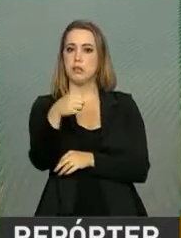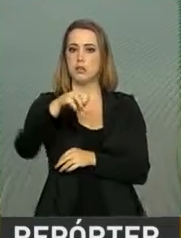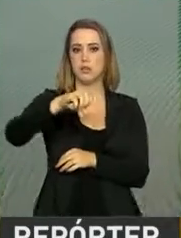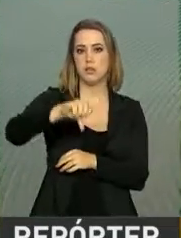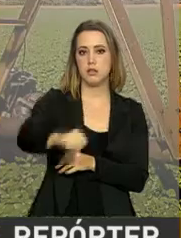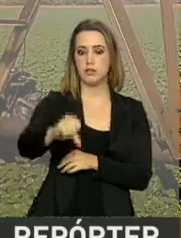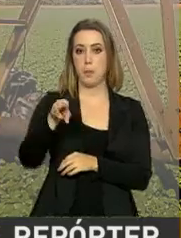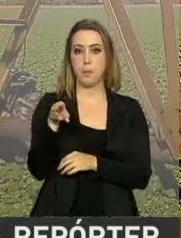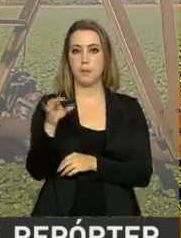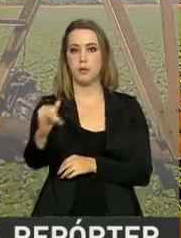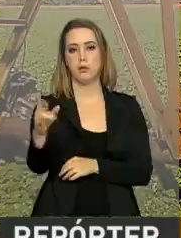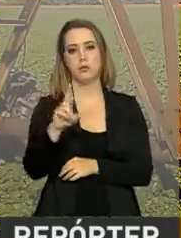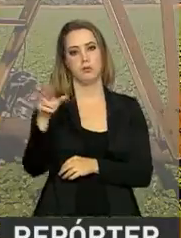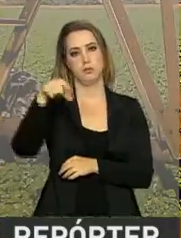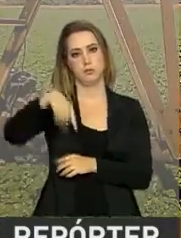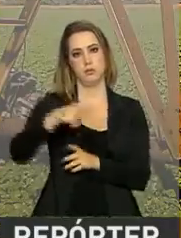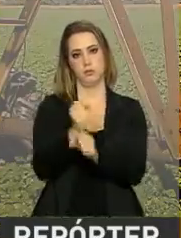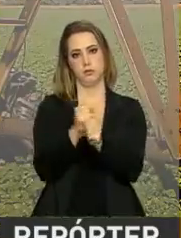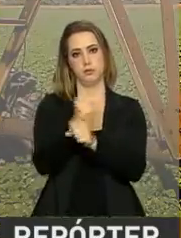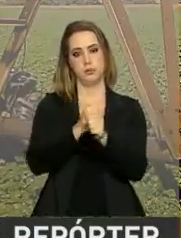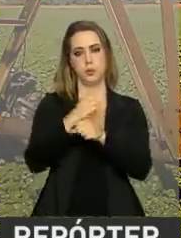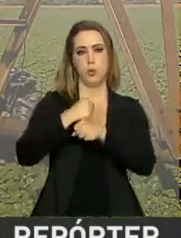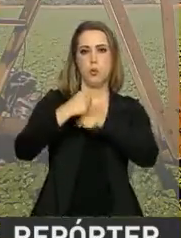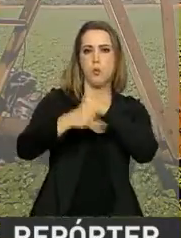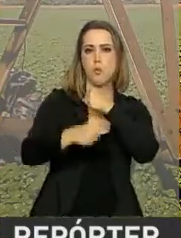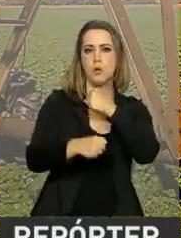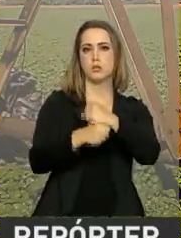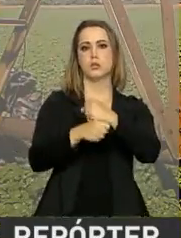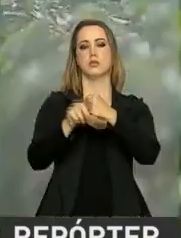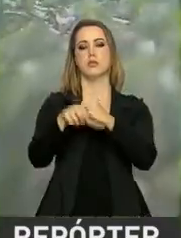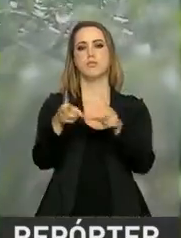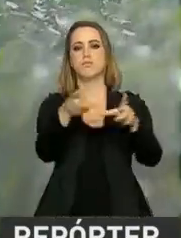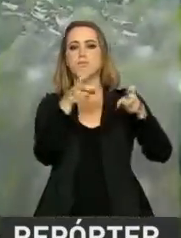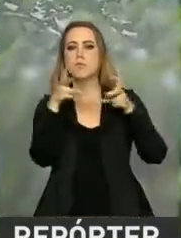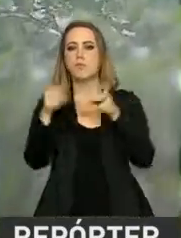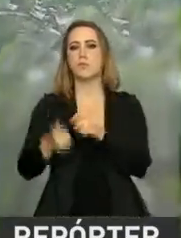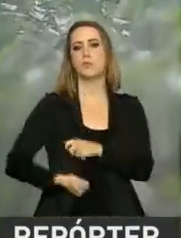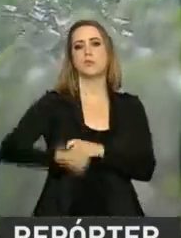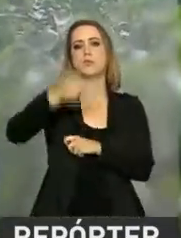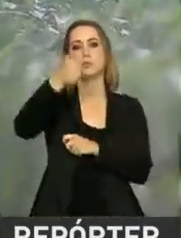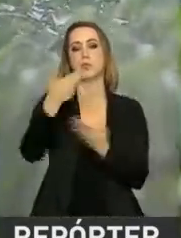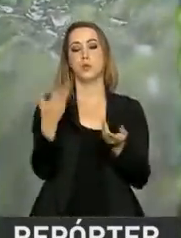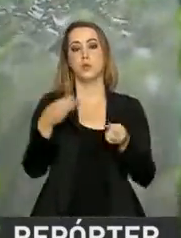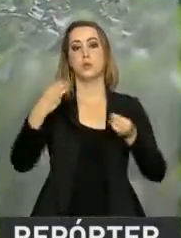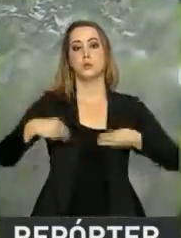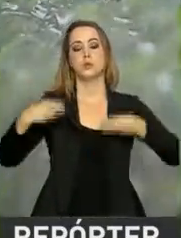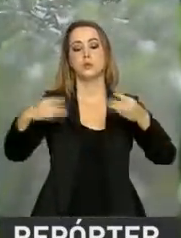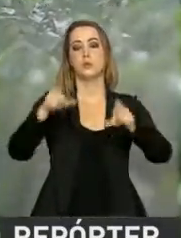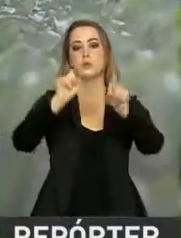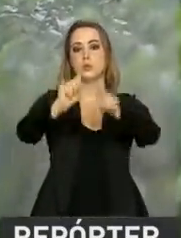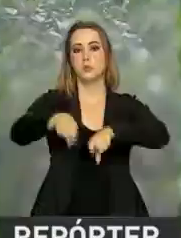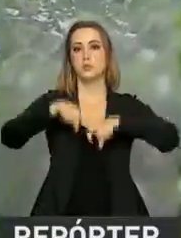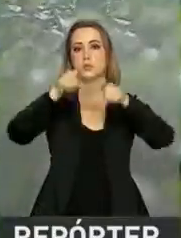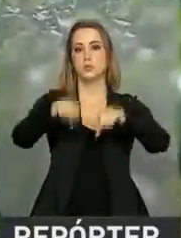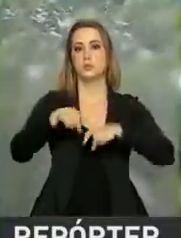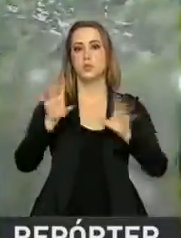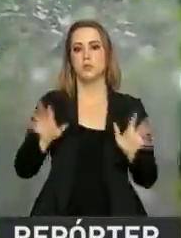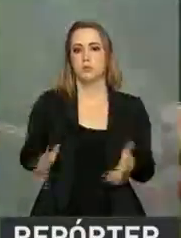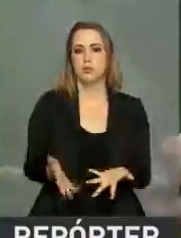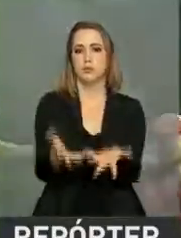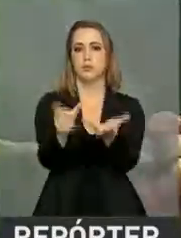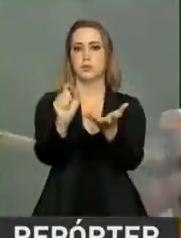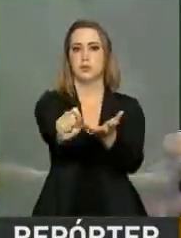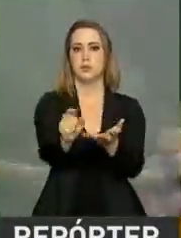bilhões de reais este ano para o ano que vem a expectativa é melhor segundo o ministério da agricultura o valor bruto da produção agropecuária